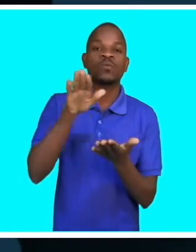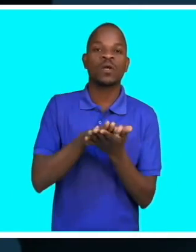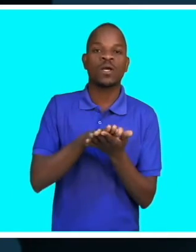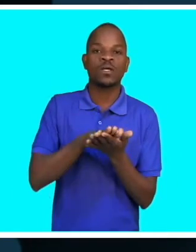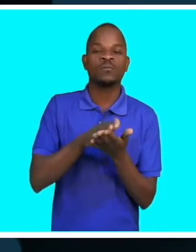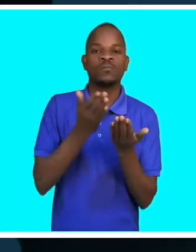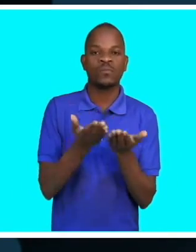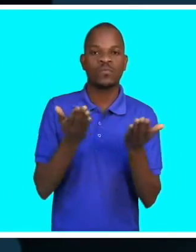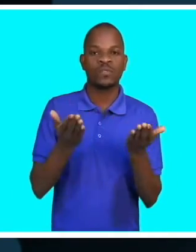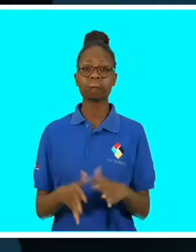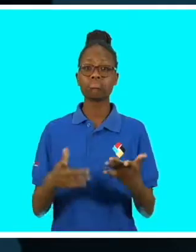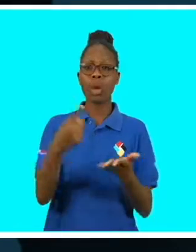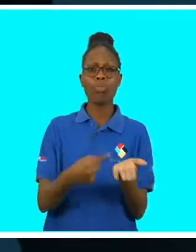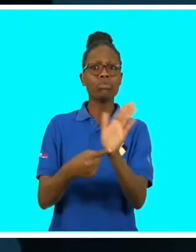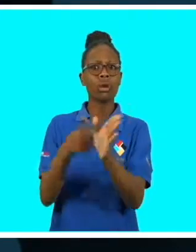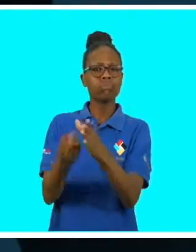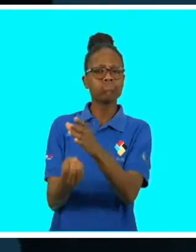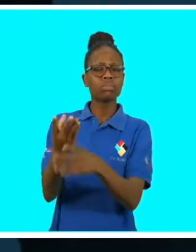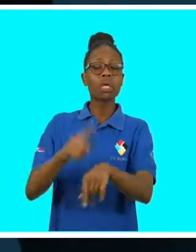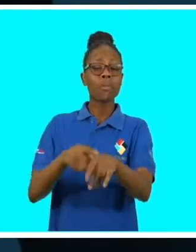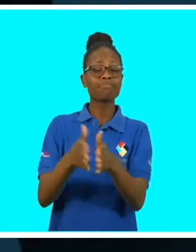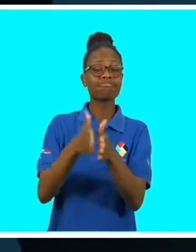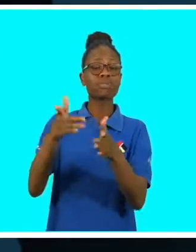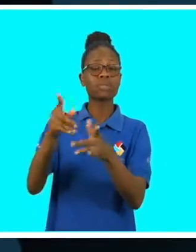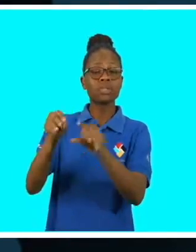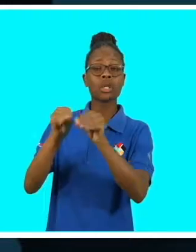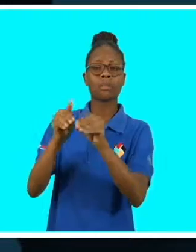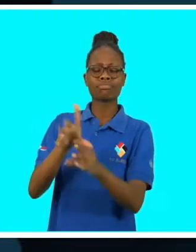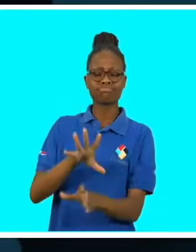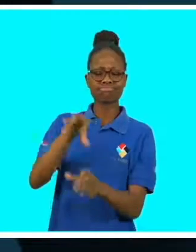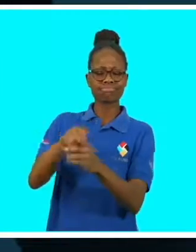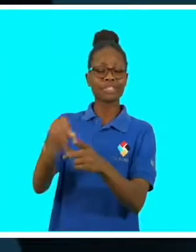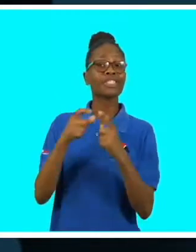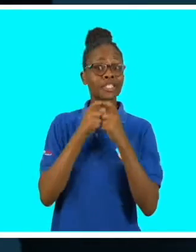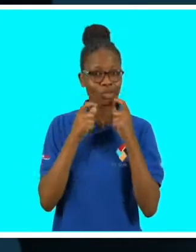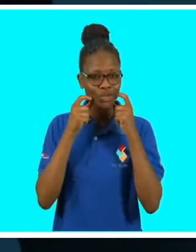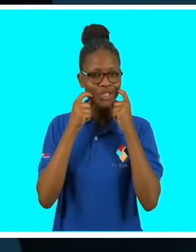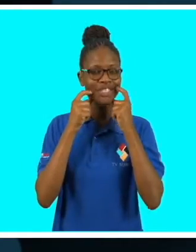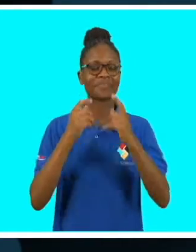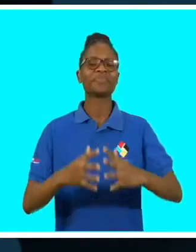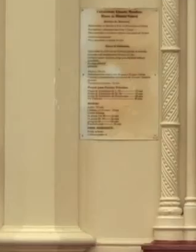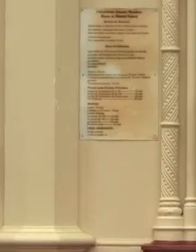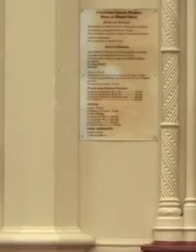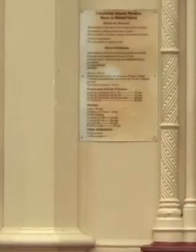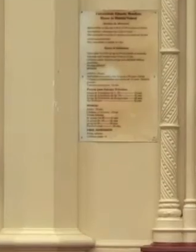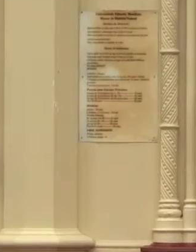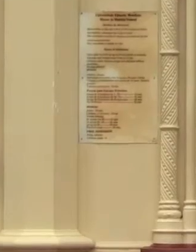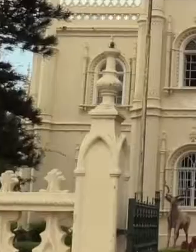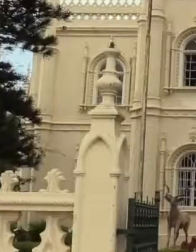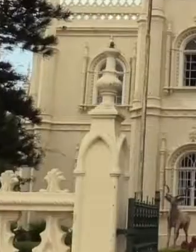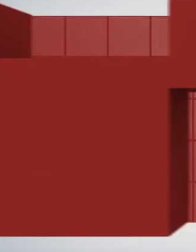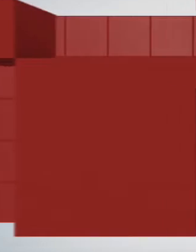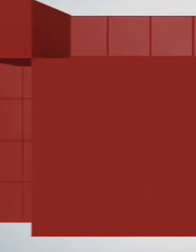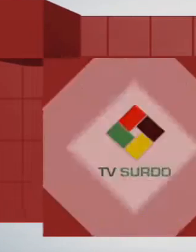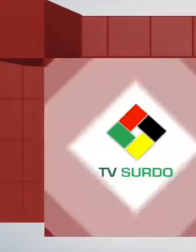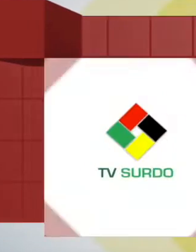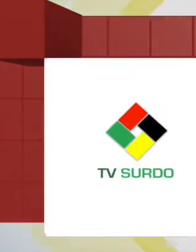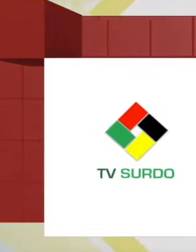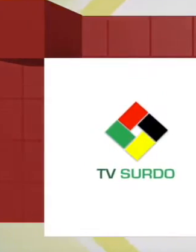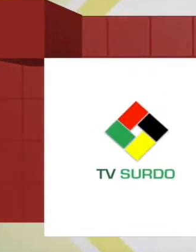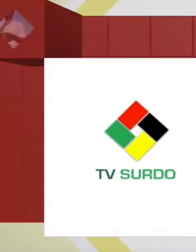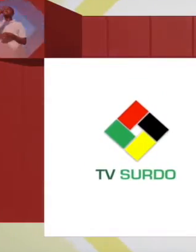casa. Esta visita surge numa altura em que a educação inclusiva em Moçambique ainda é emergente.